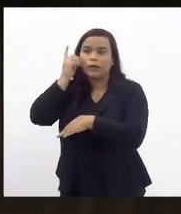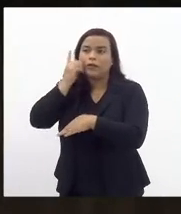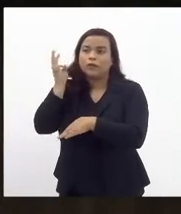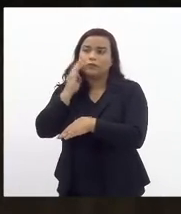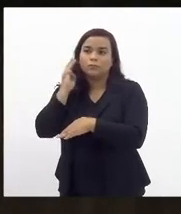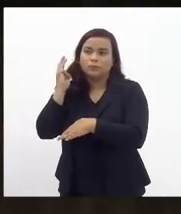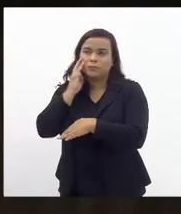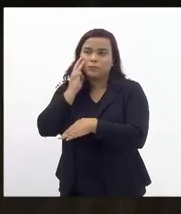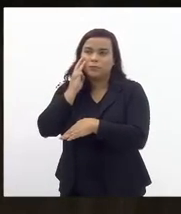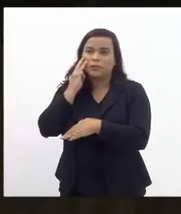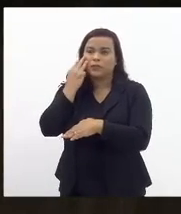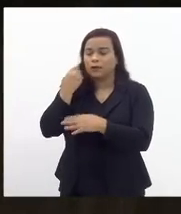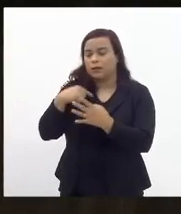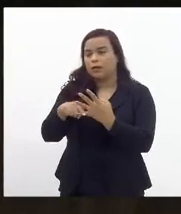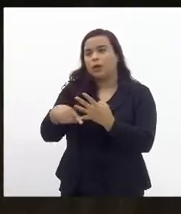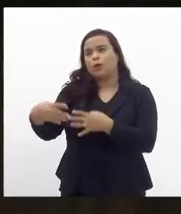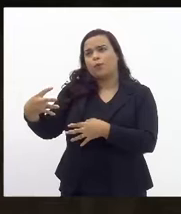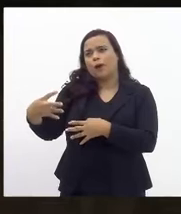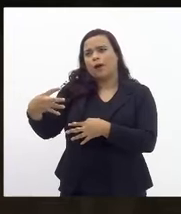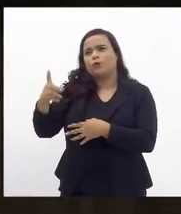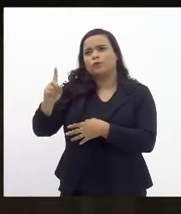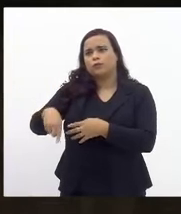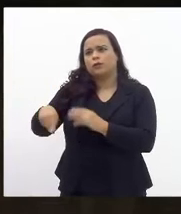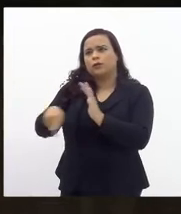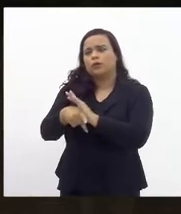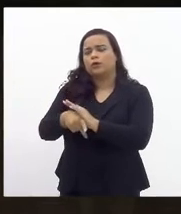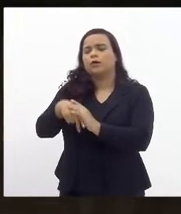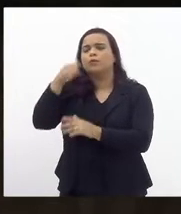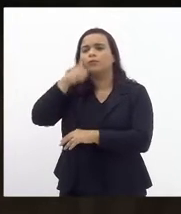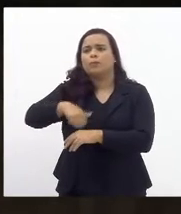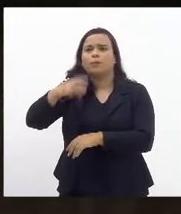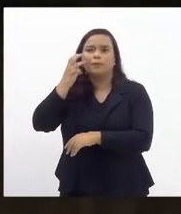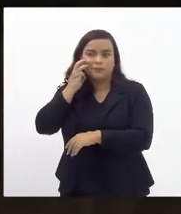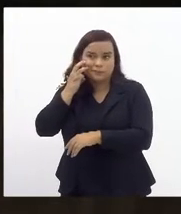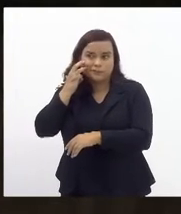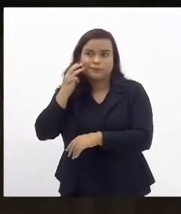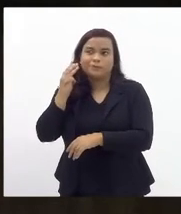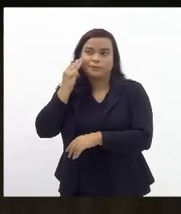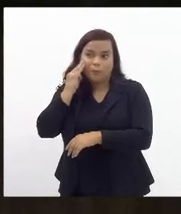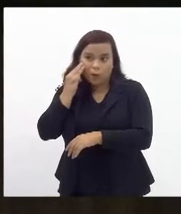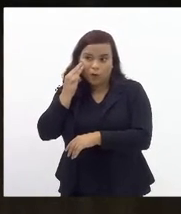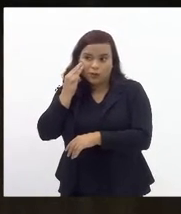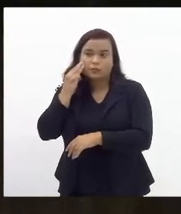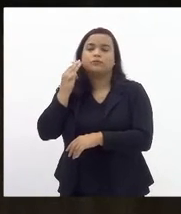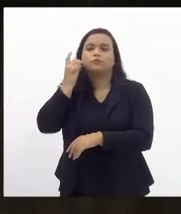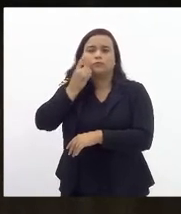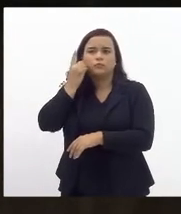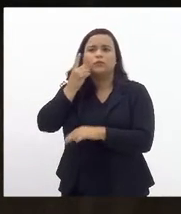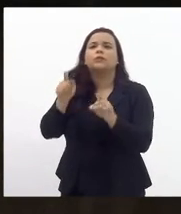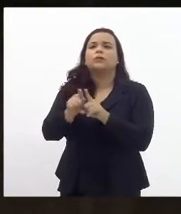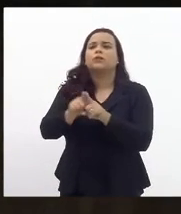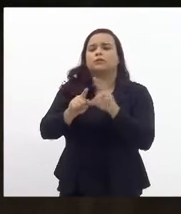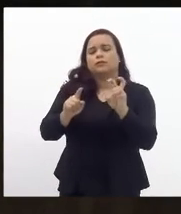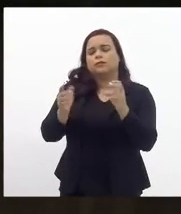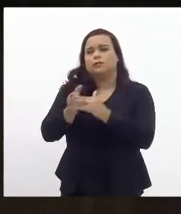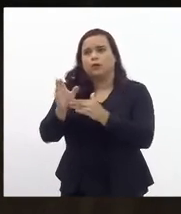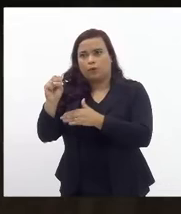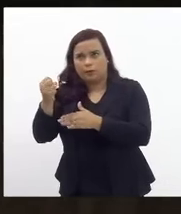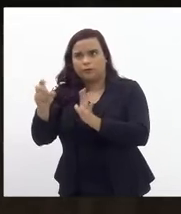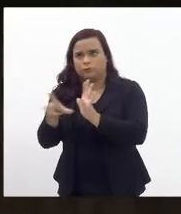da deputada Mônica Francisco e de 5 a 8 da deputada enfermeira Rejane.